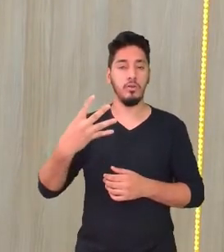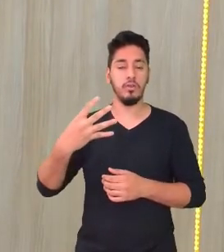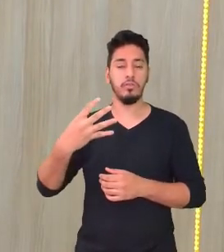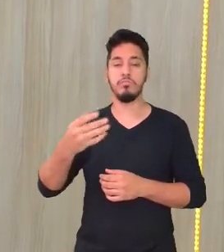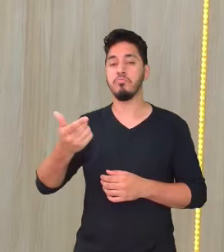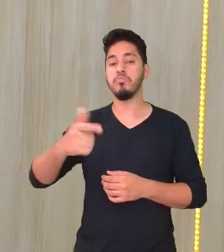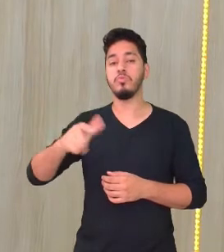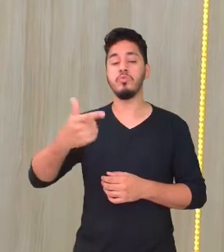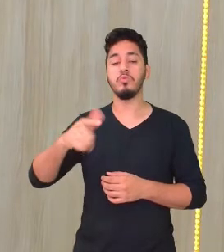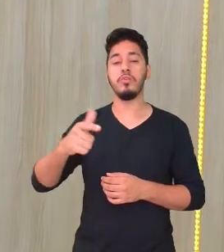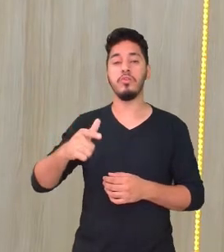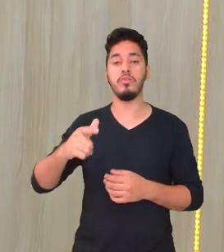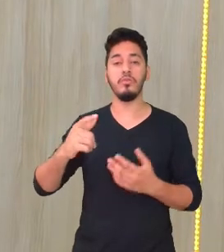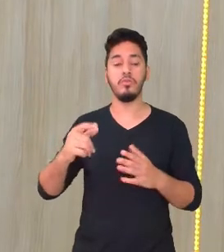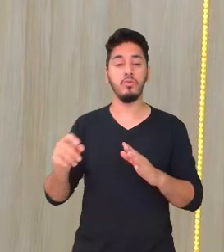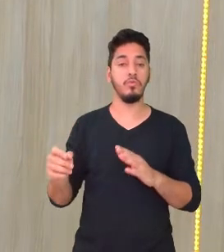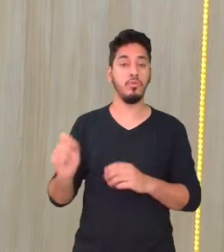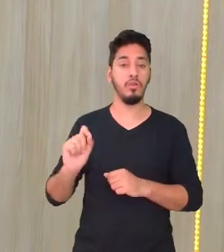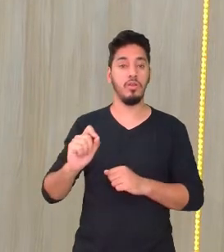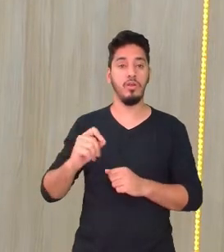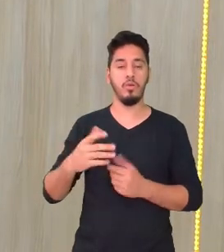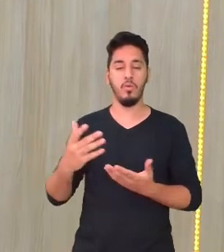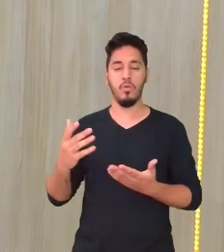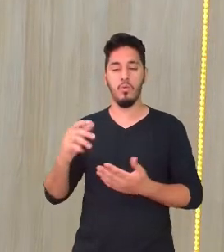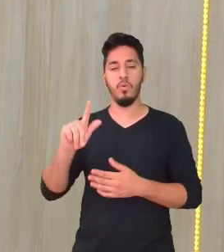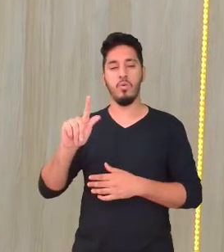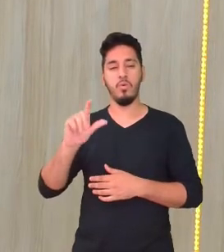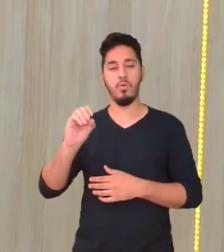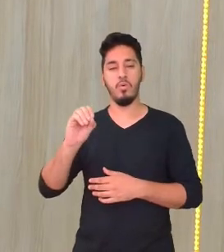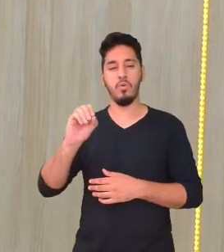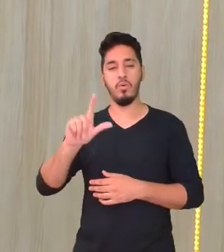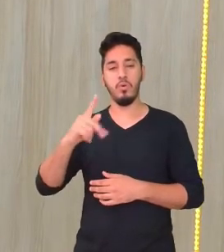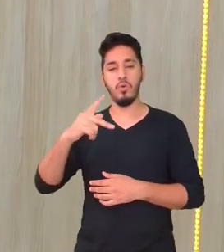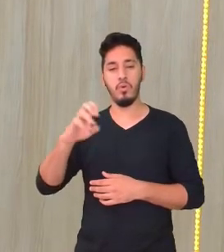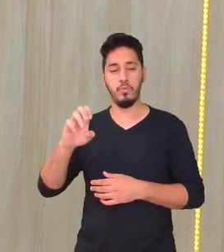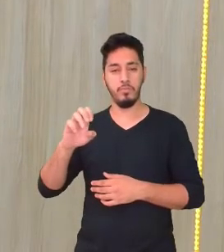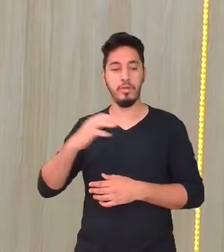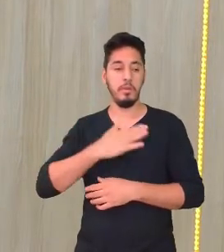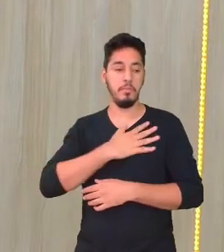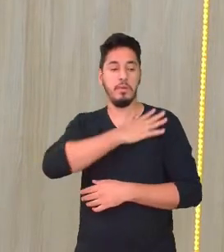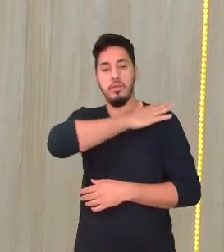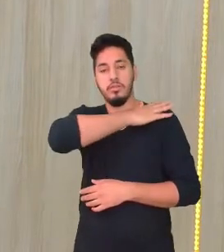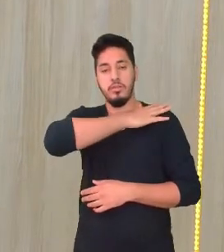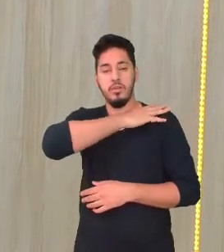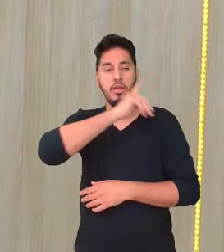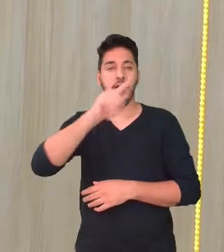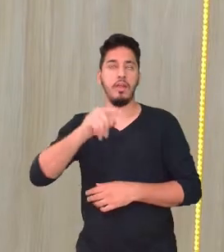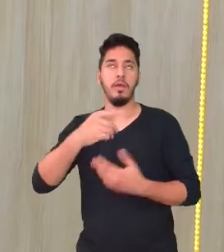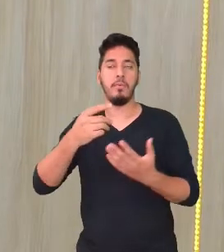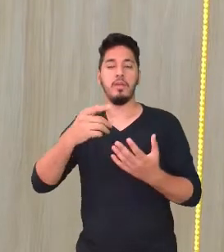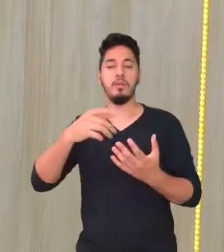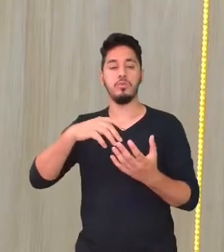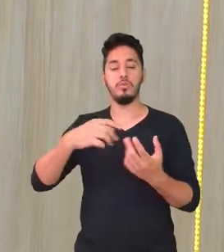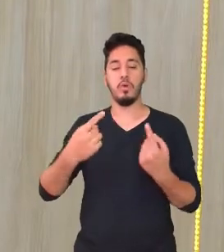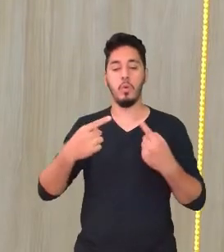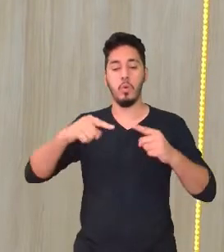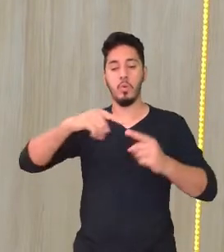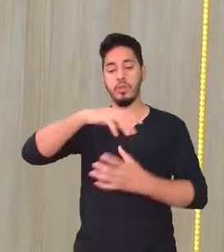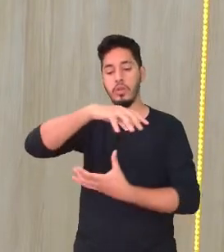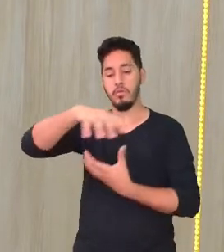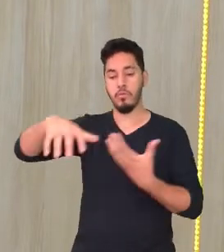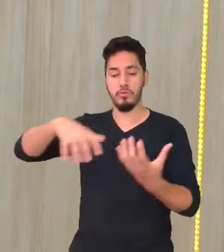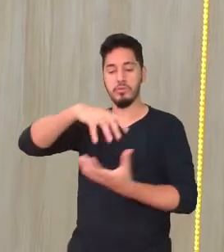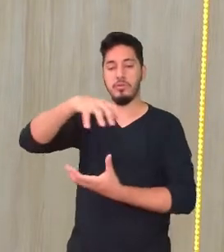não teve a implementação de um golpe militar, mas de uma chamada contra-revolução, contra